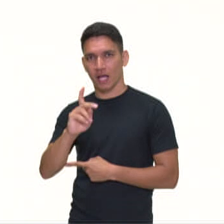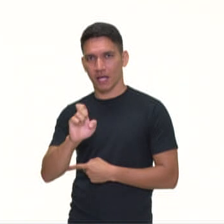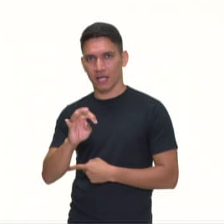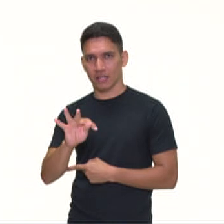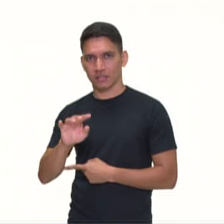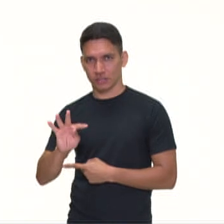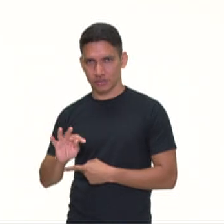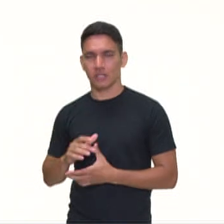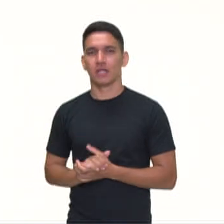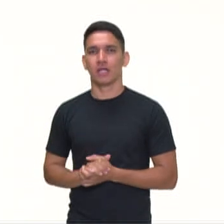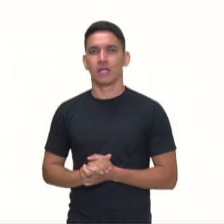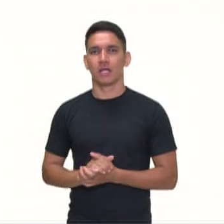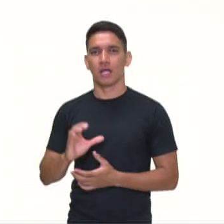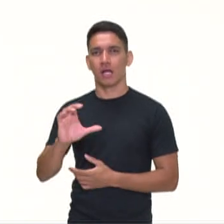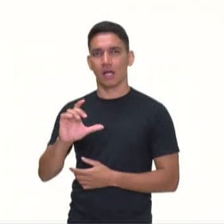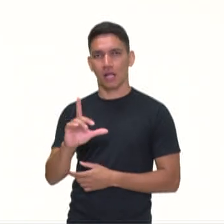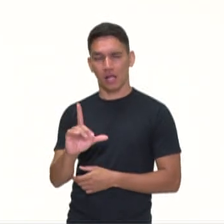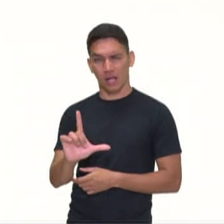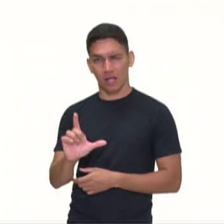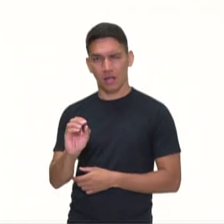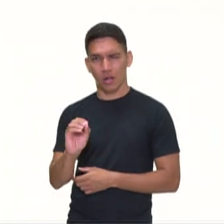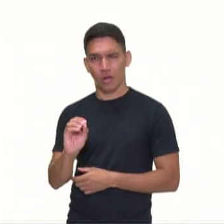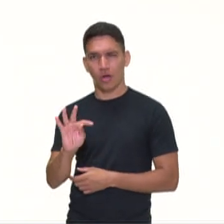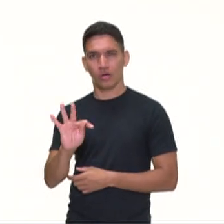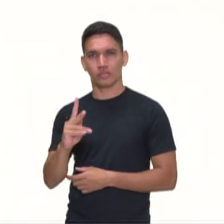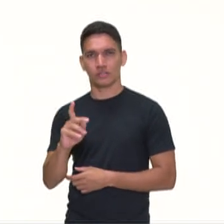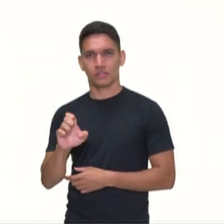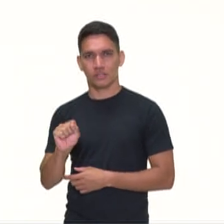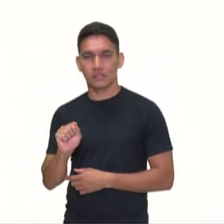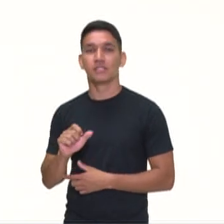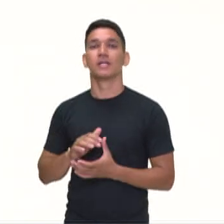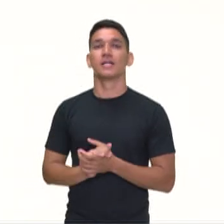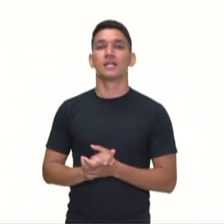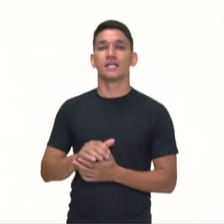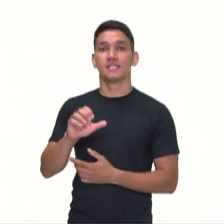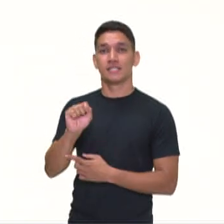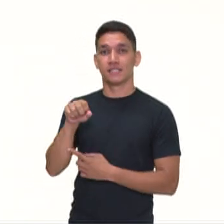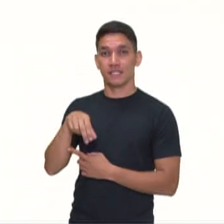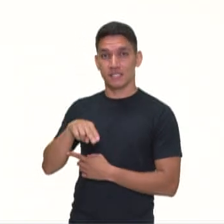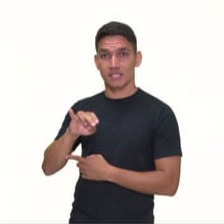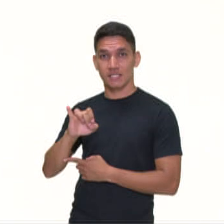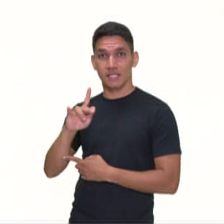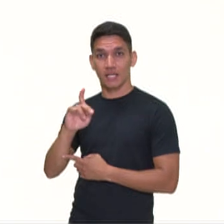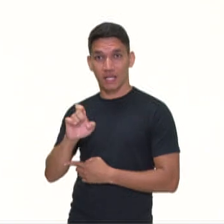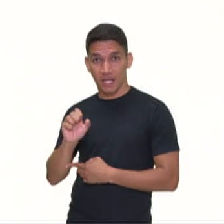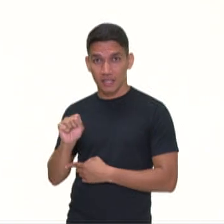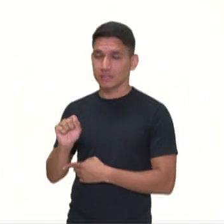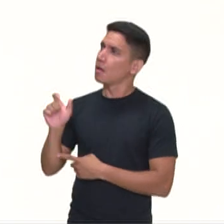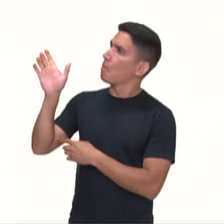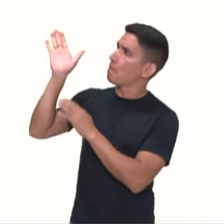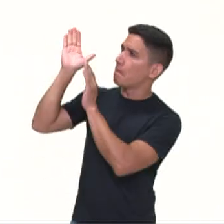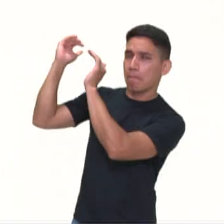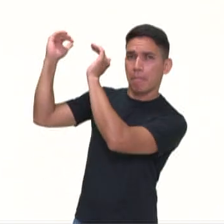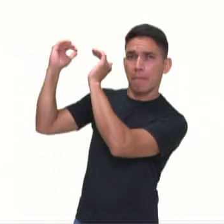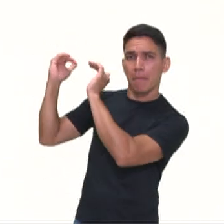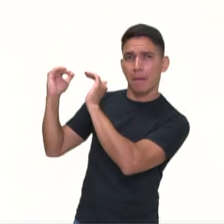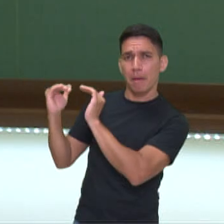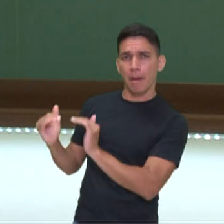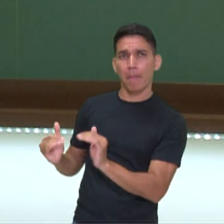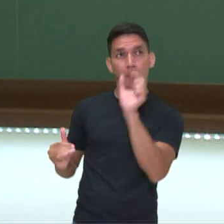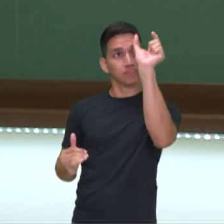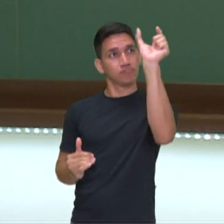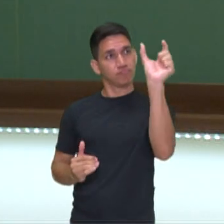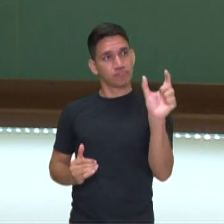Gloves. Sneakers. E go sledding. Ok? Então cada uma das nossas figuras